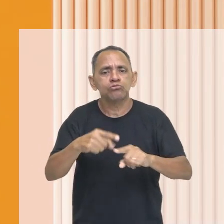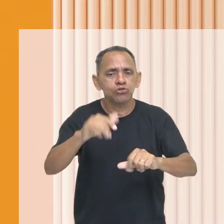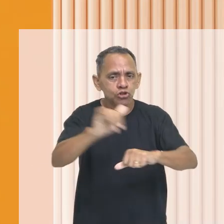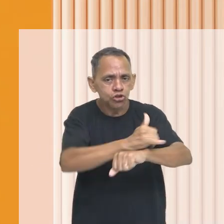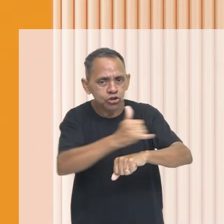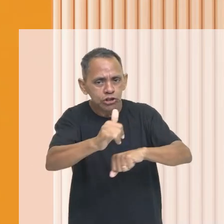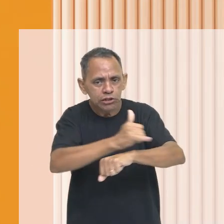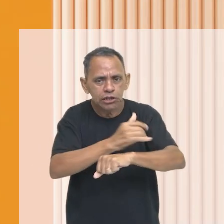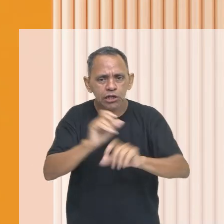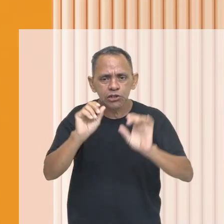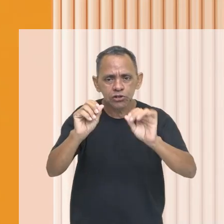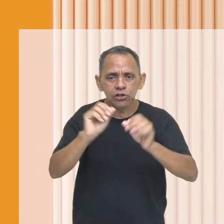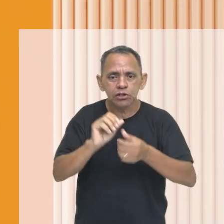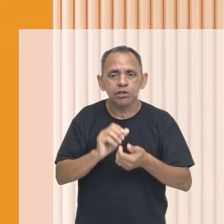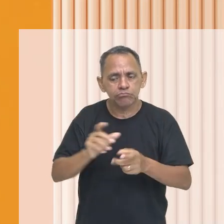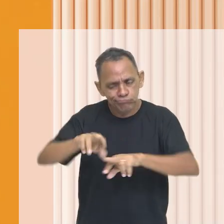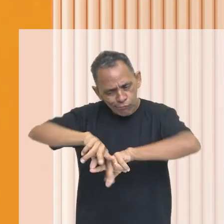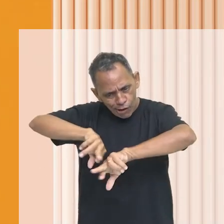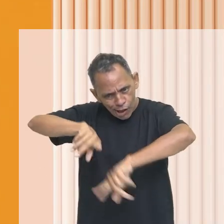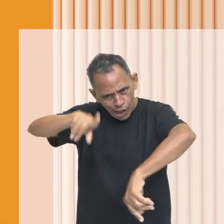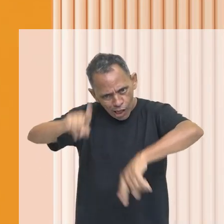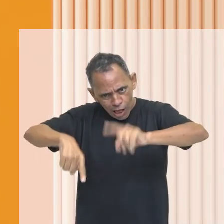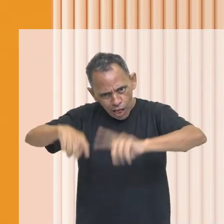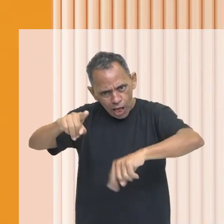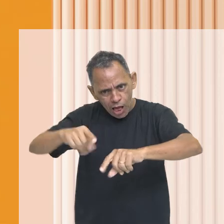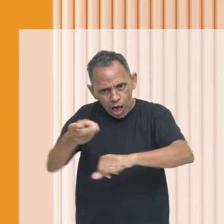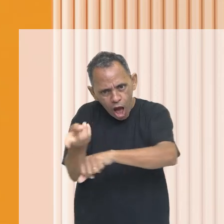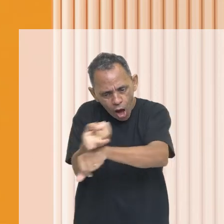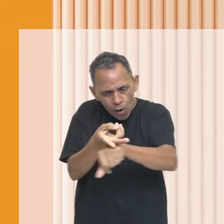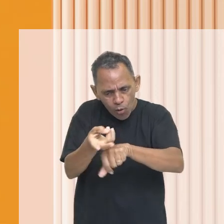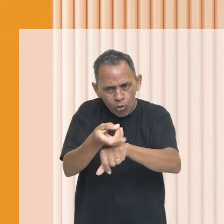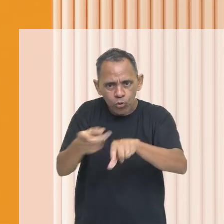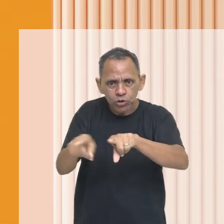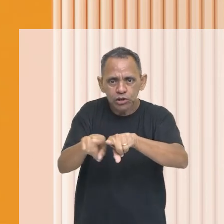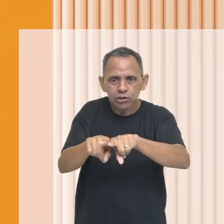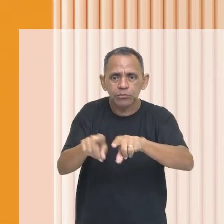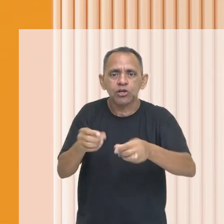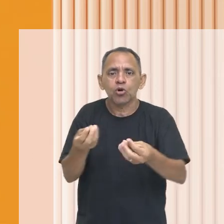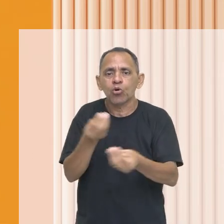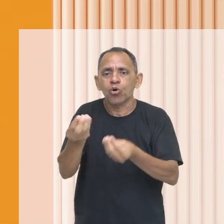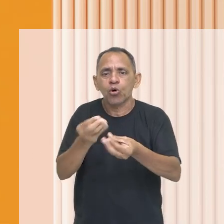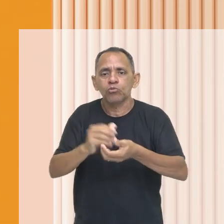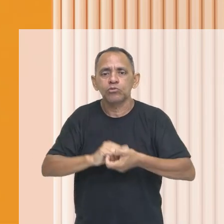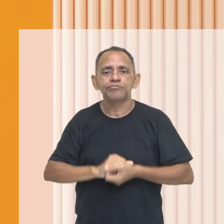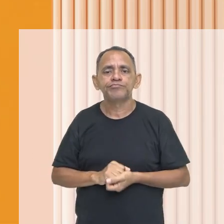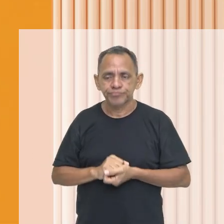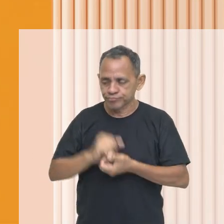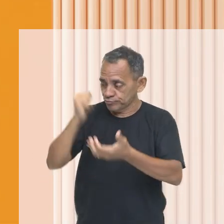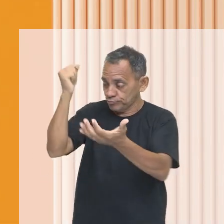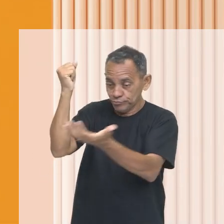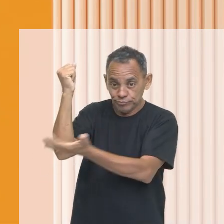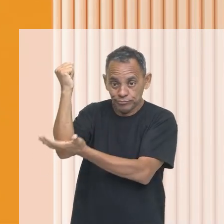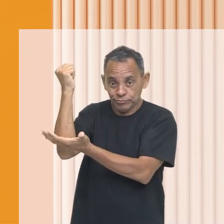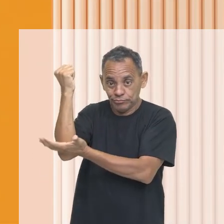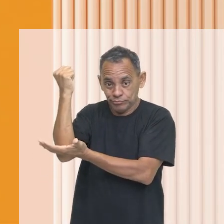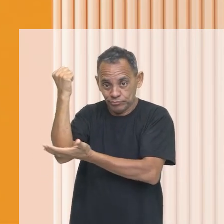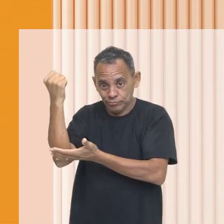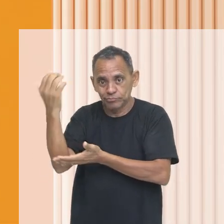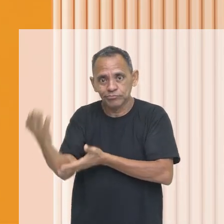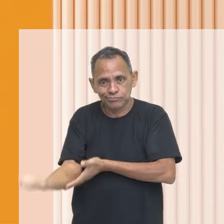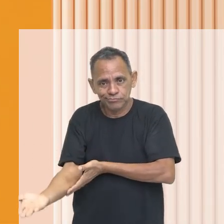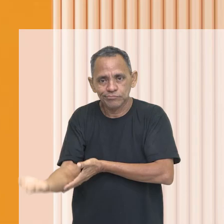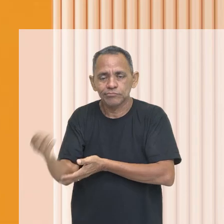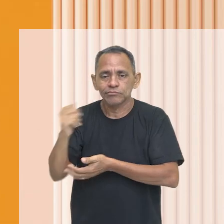A exploração dos recursos naturais na figura de quem? Do pau-brasil.